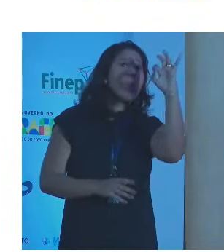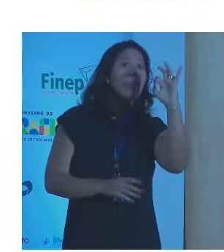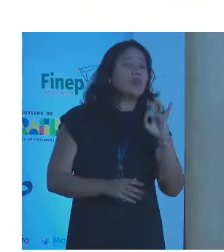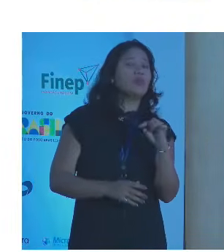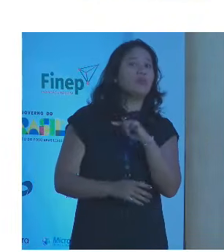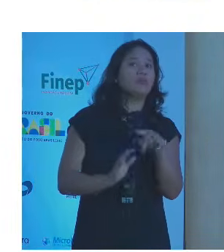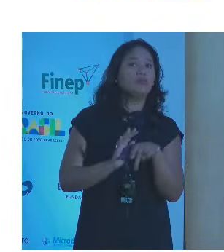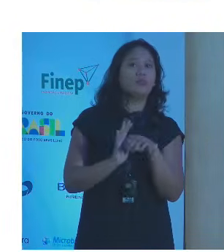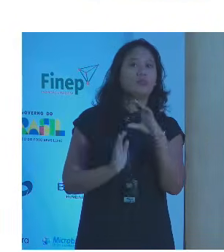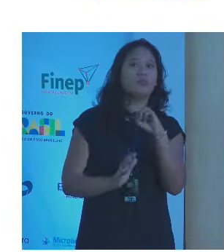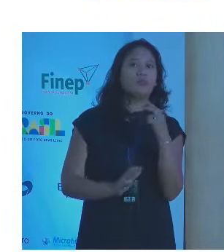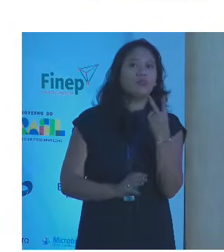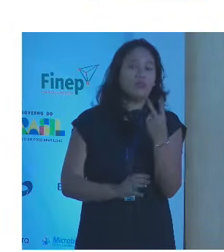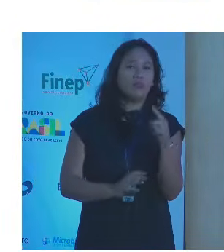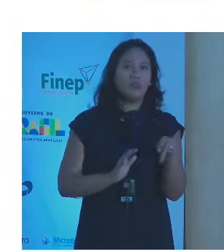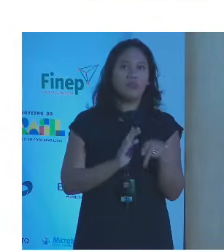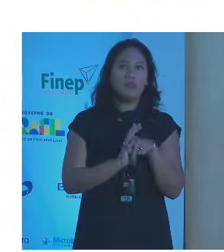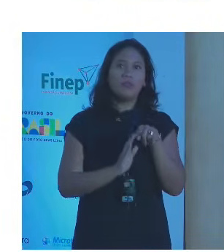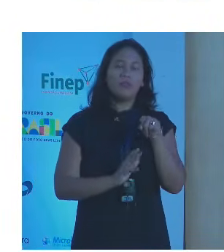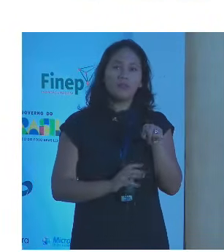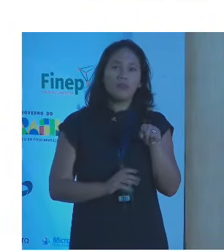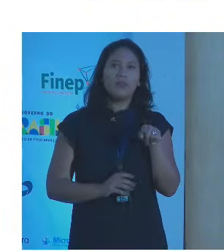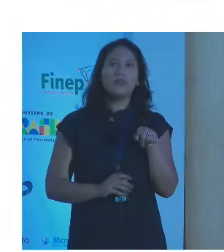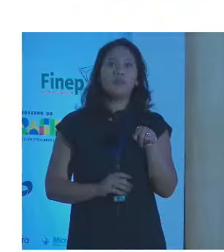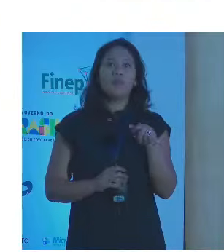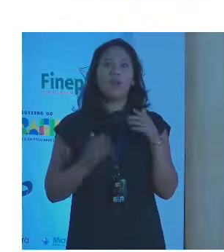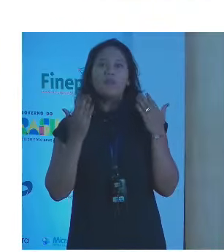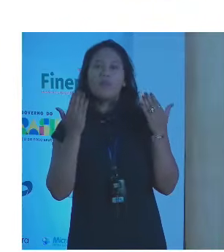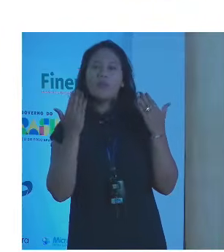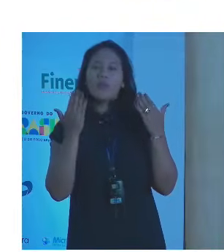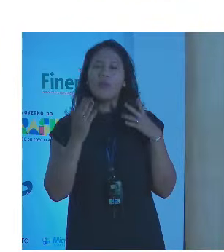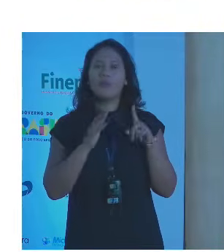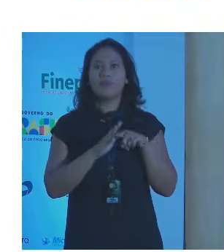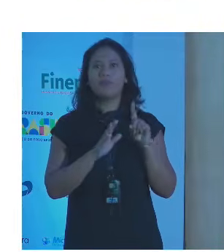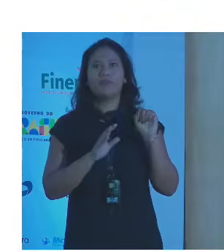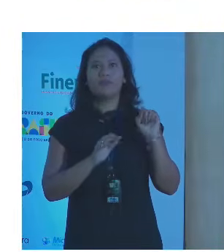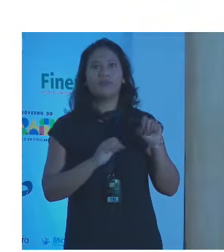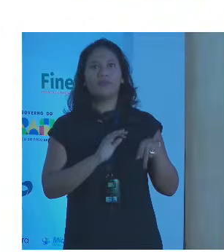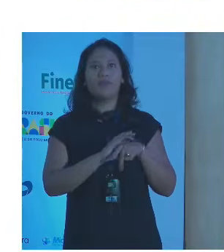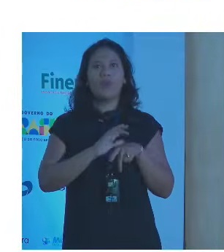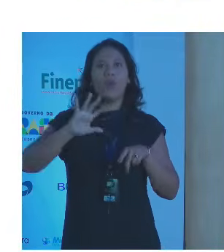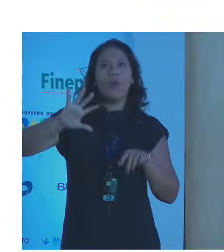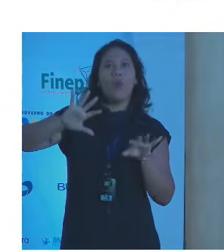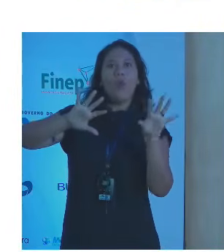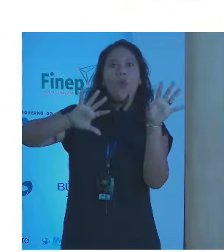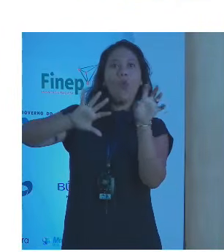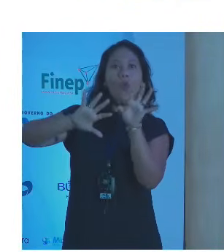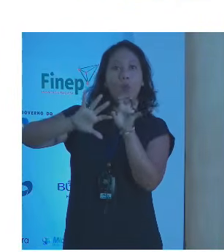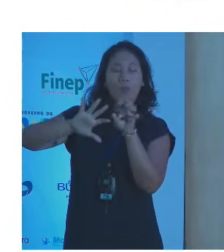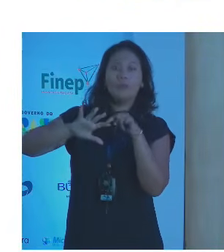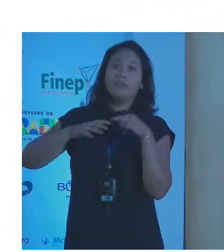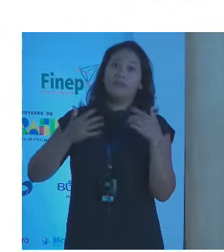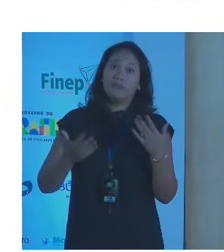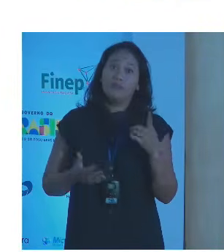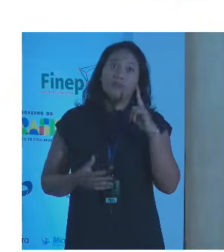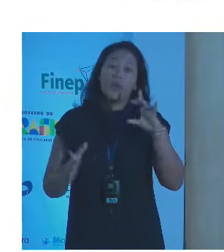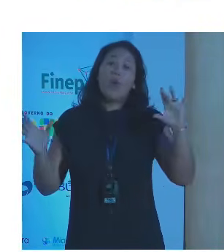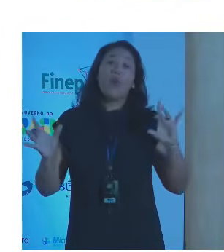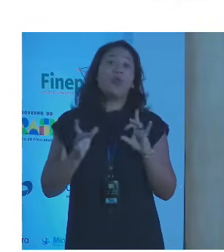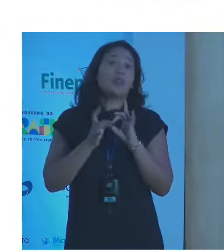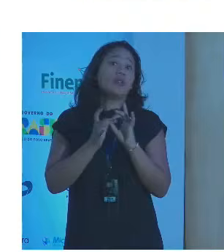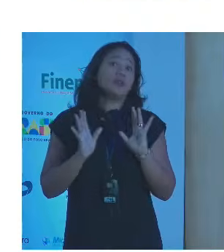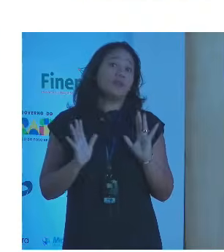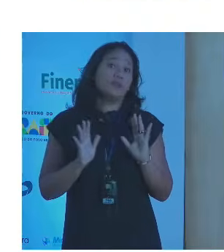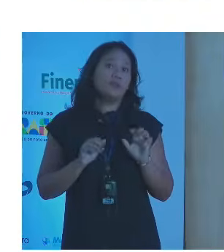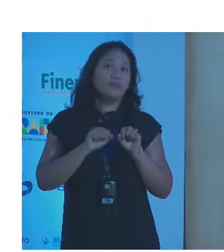40% desse carbono particulado, pela análise isotópica, ele é de origem continental, né? Então, na verdade, é um link entre a